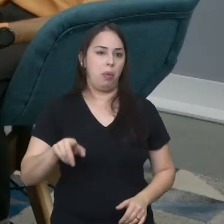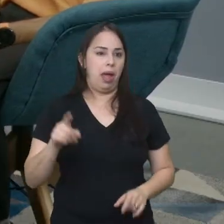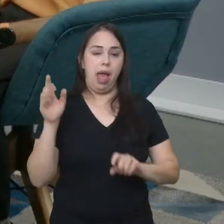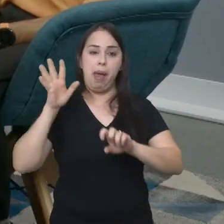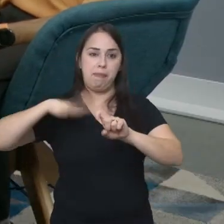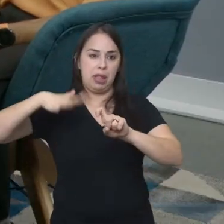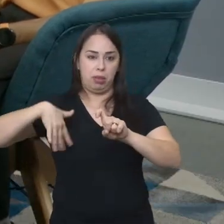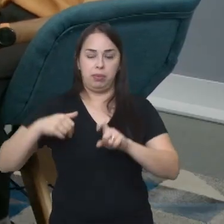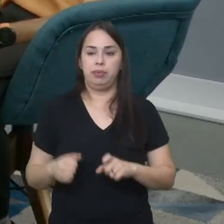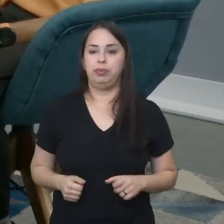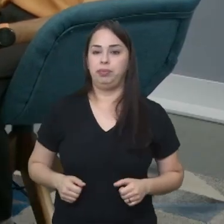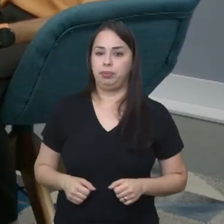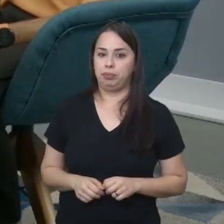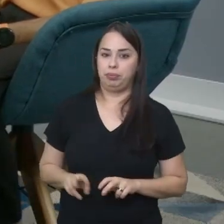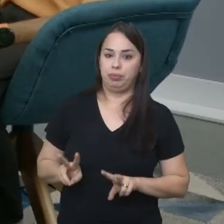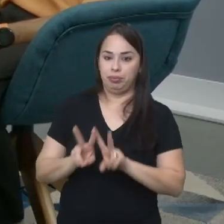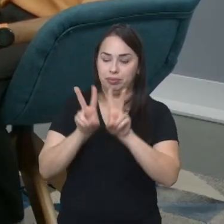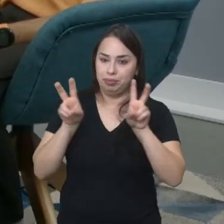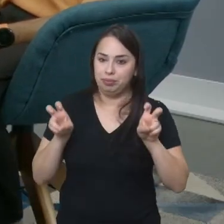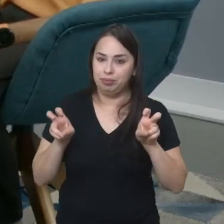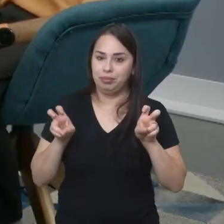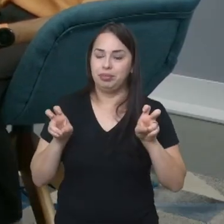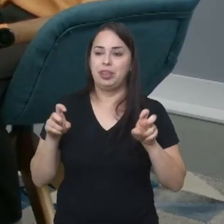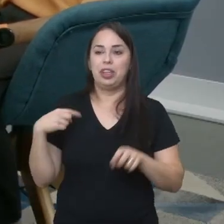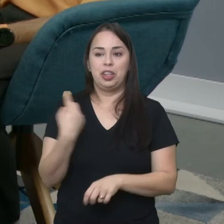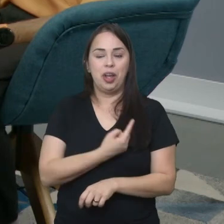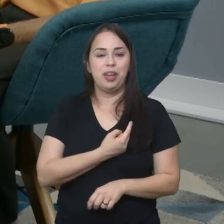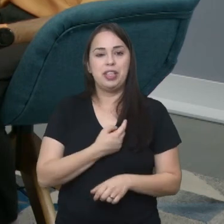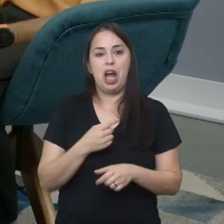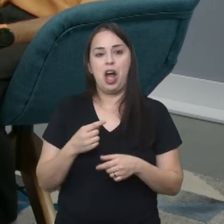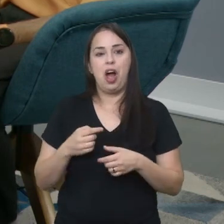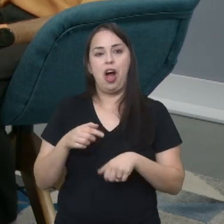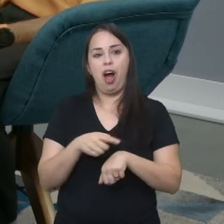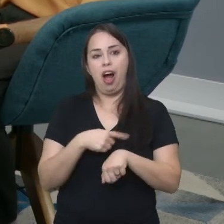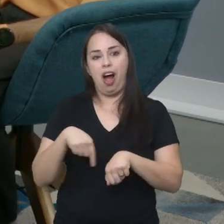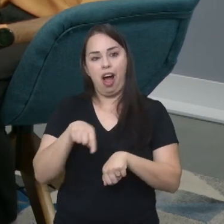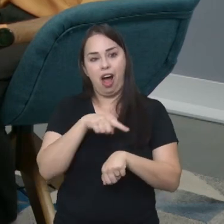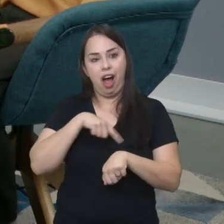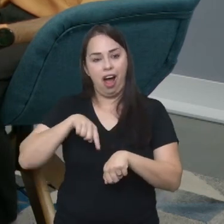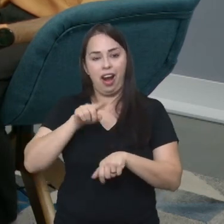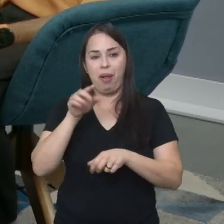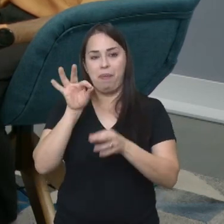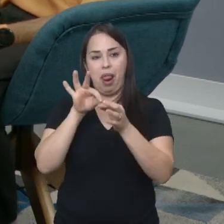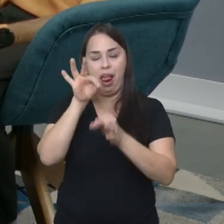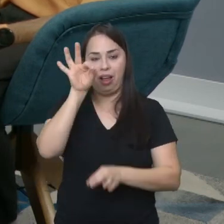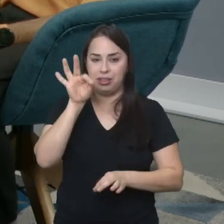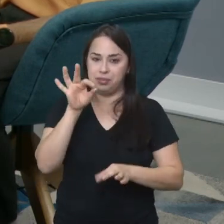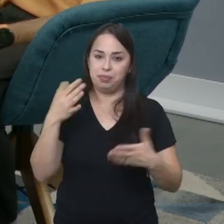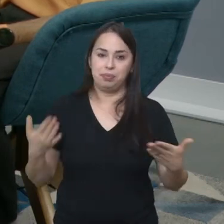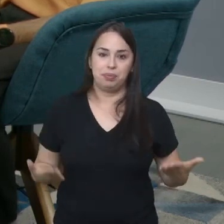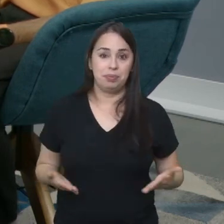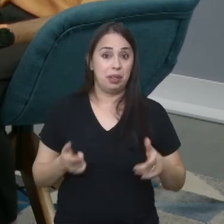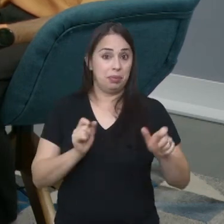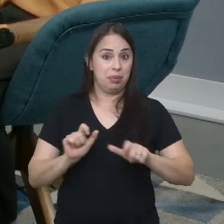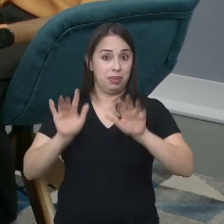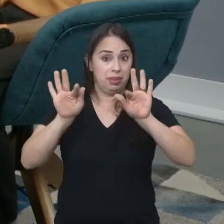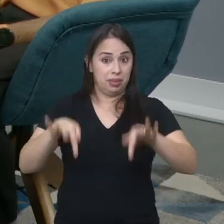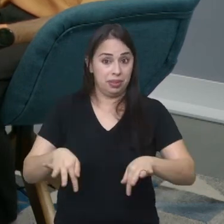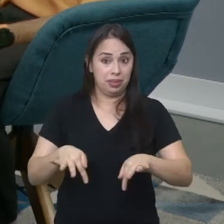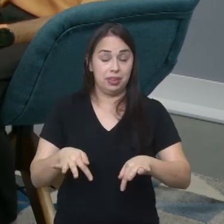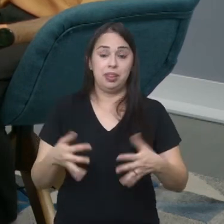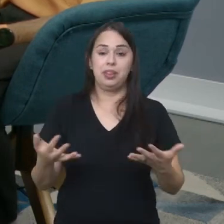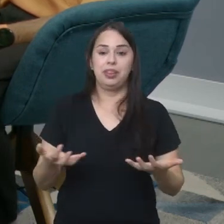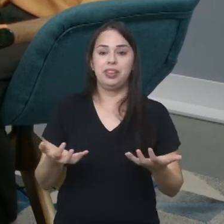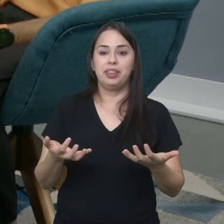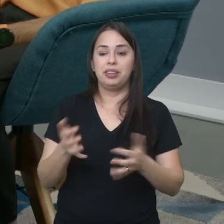ainda poderíamos ficar horas e mais horas conversando. Nosso programa está chegando ao fim. Queria que vocês